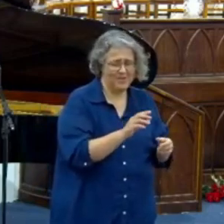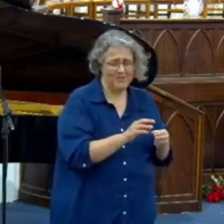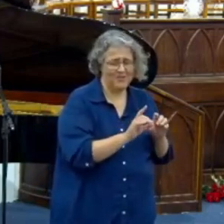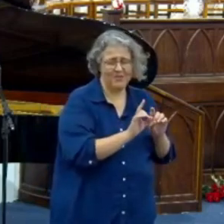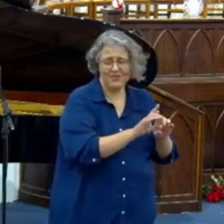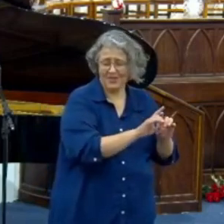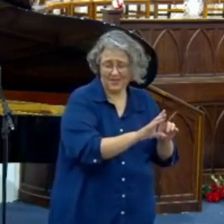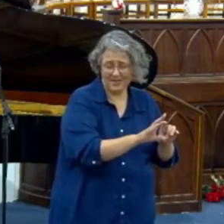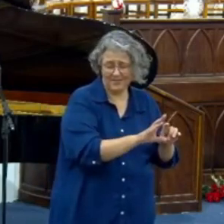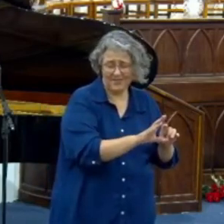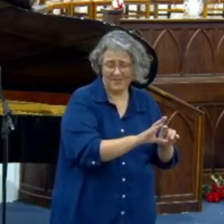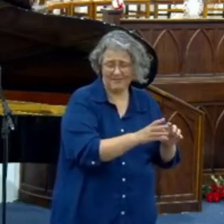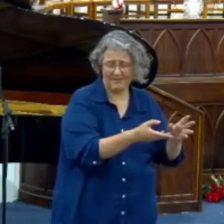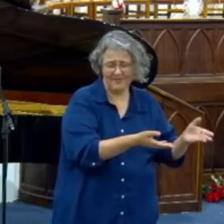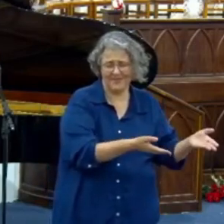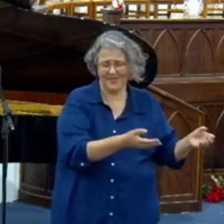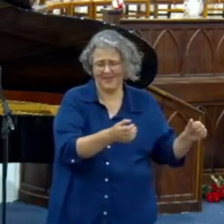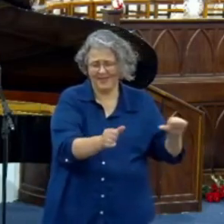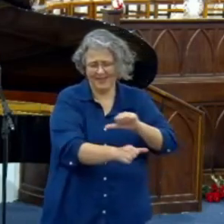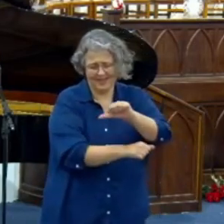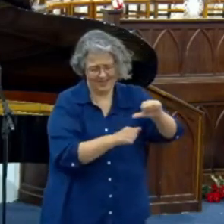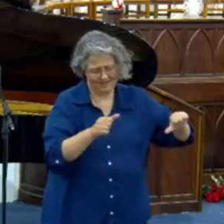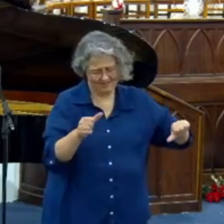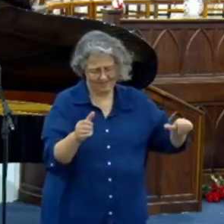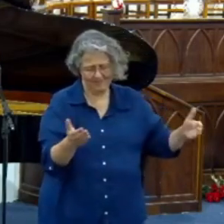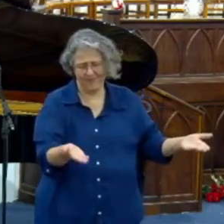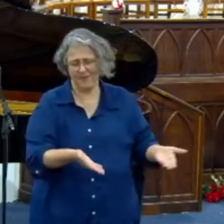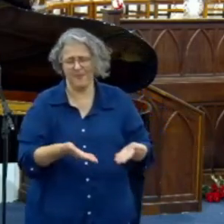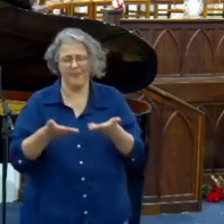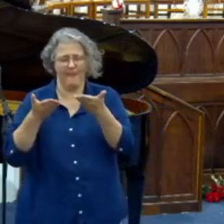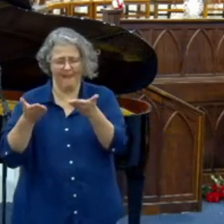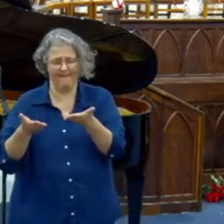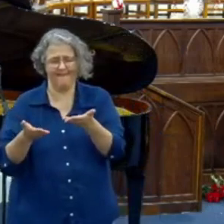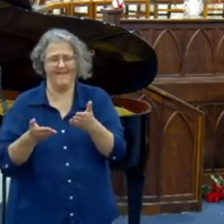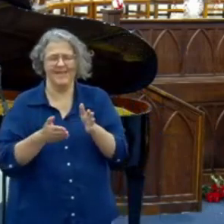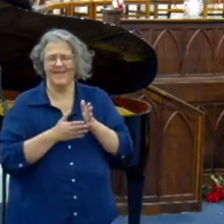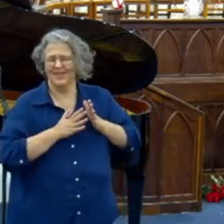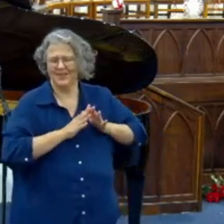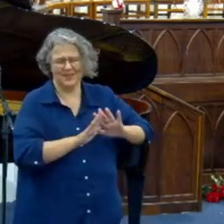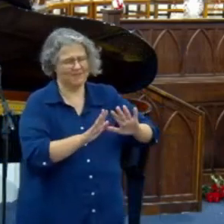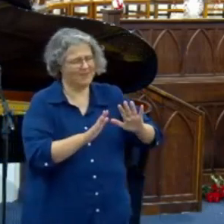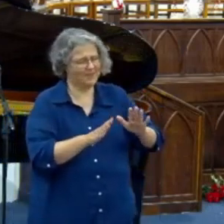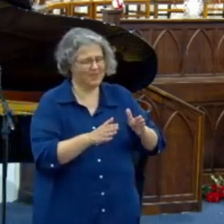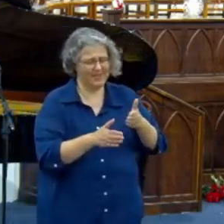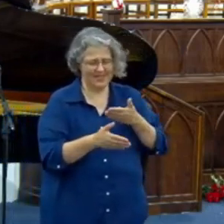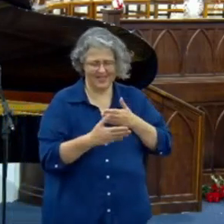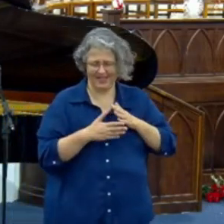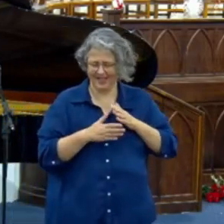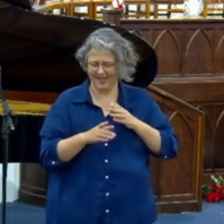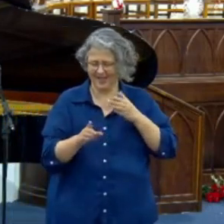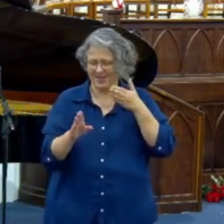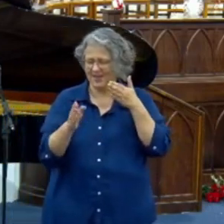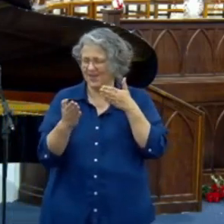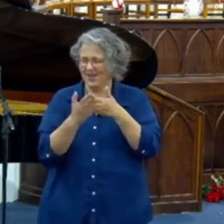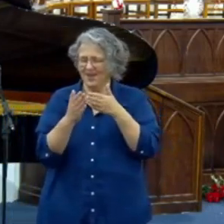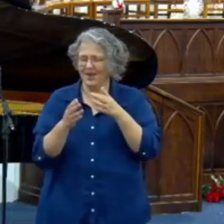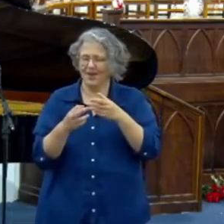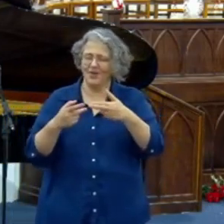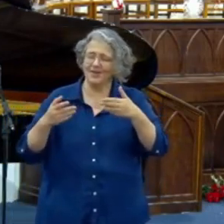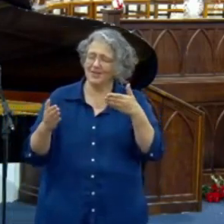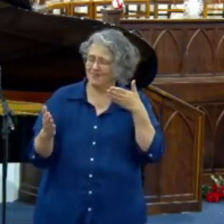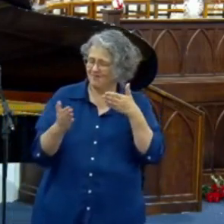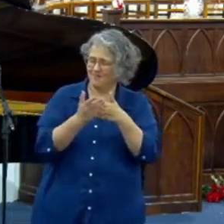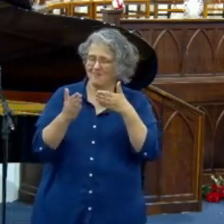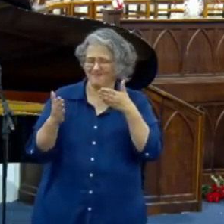não conseguiria se desvencilhar das coisas que o impedem de te seguir, só o Senhor pode romper com